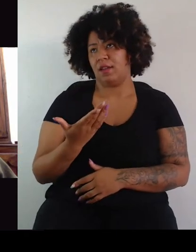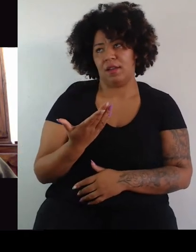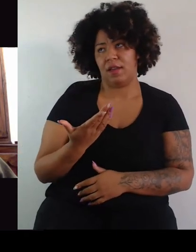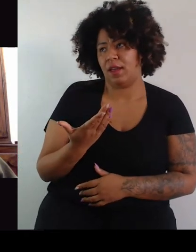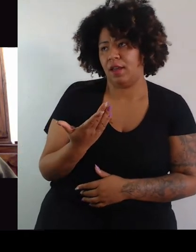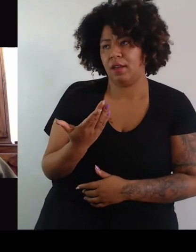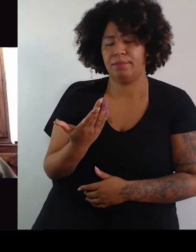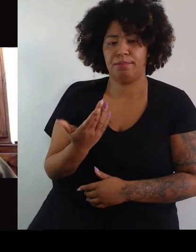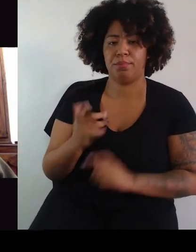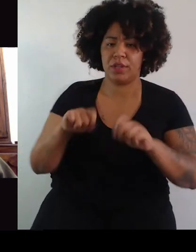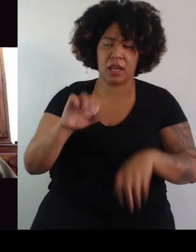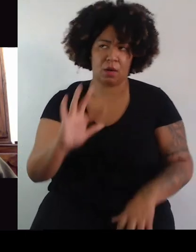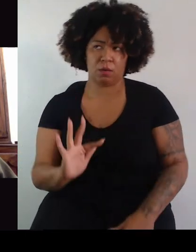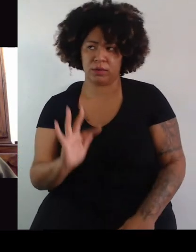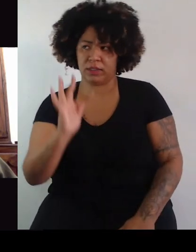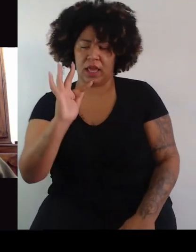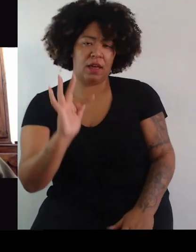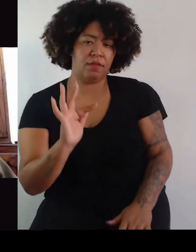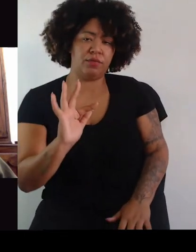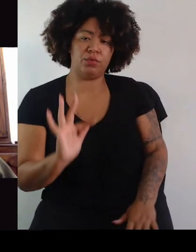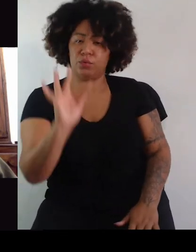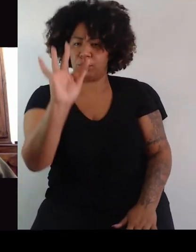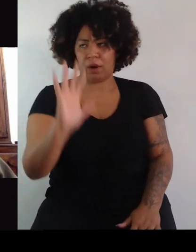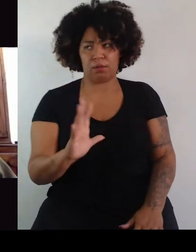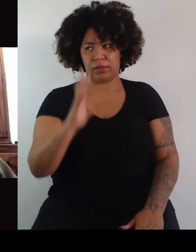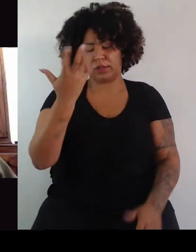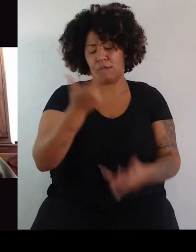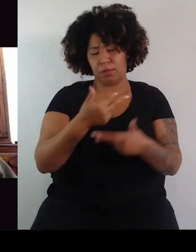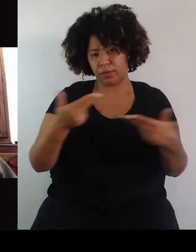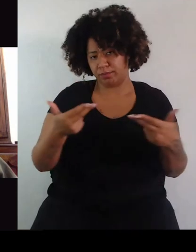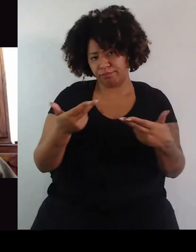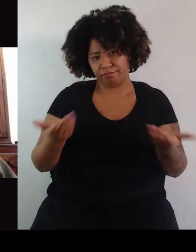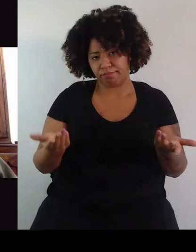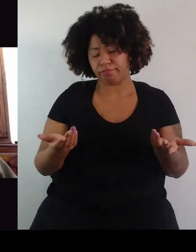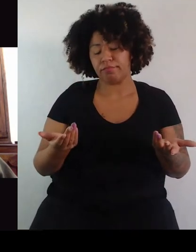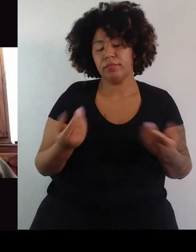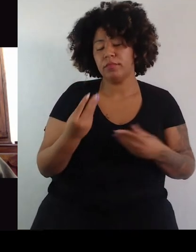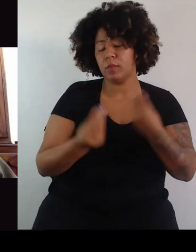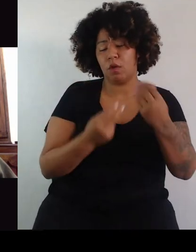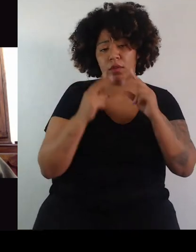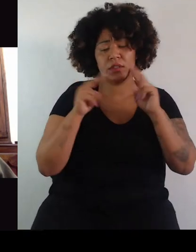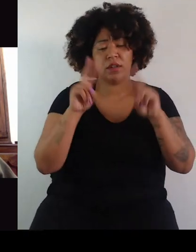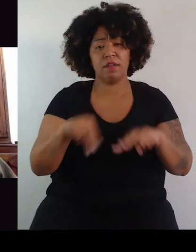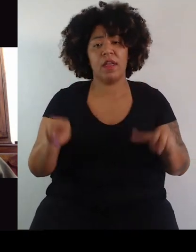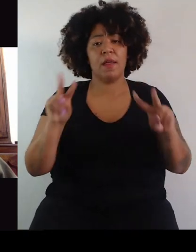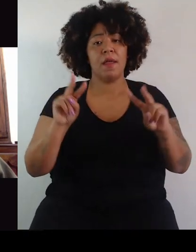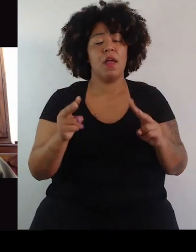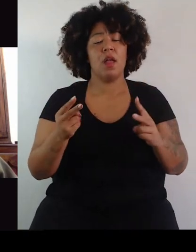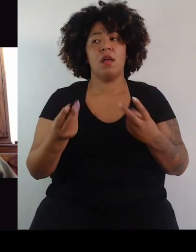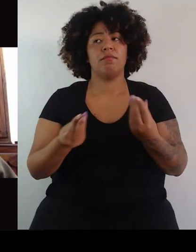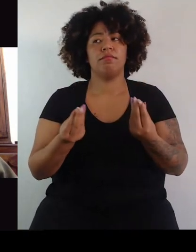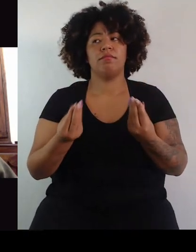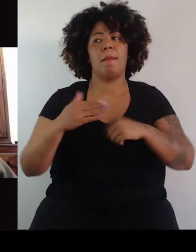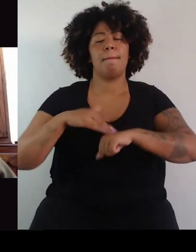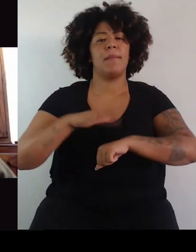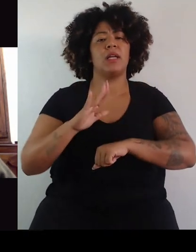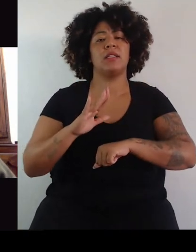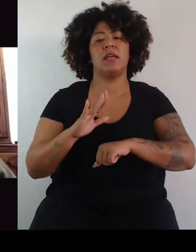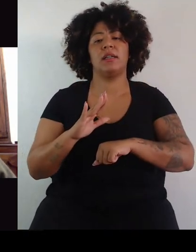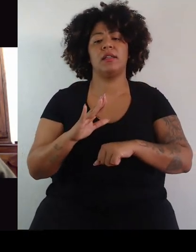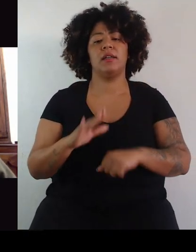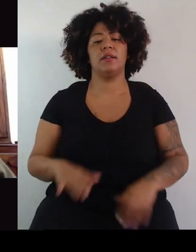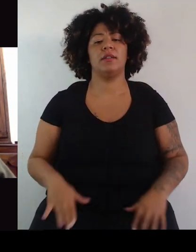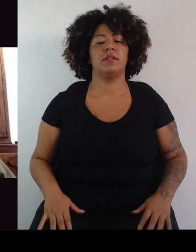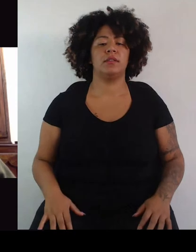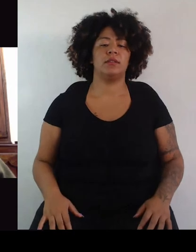Como que você vê né Essa questão em relação inclusive é como isso